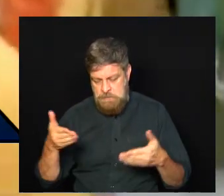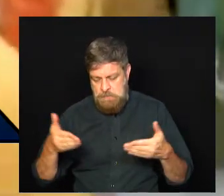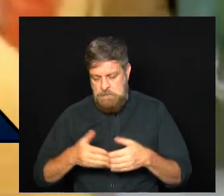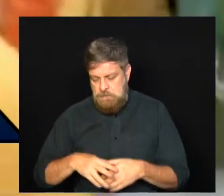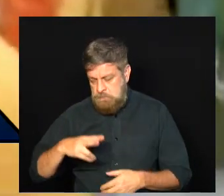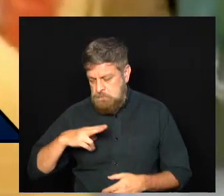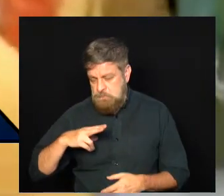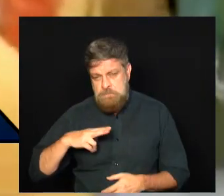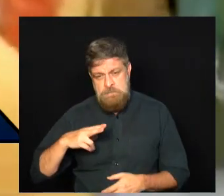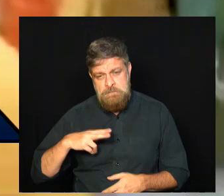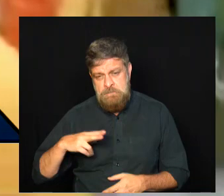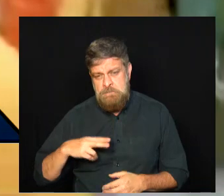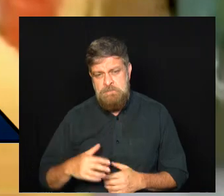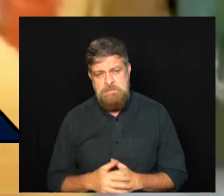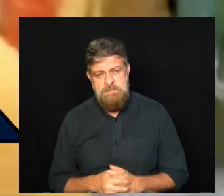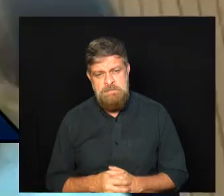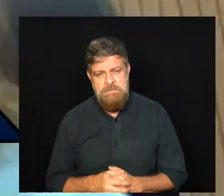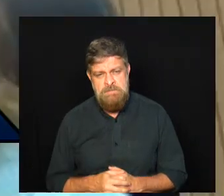particular,